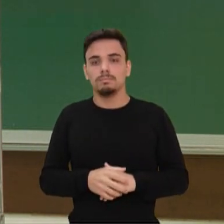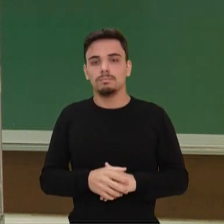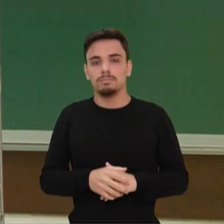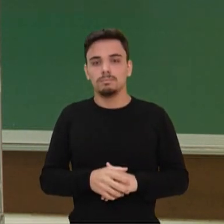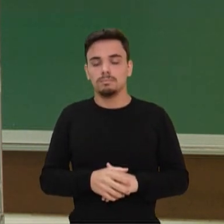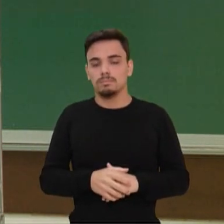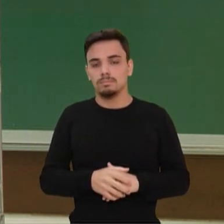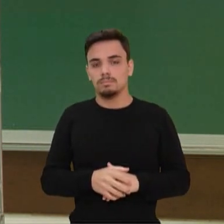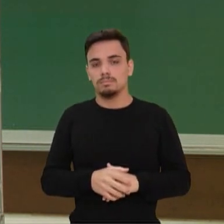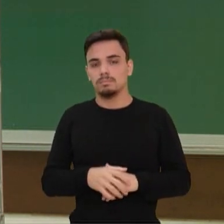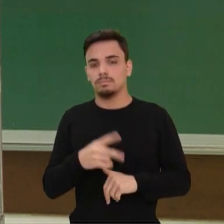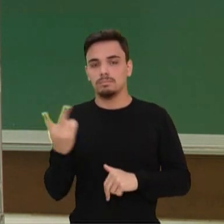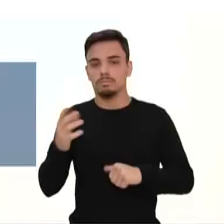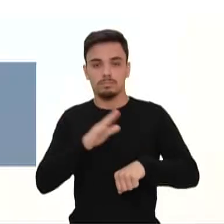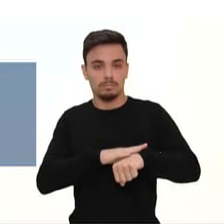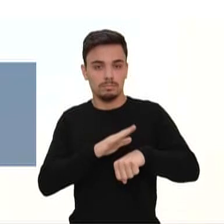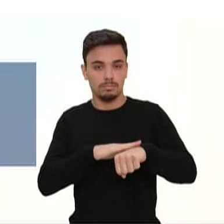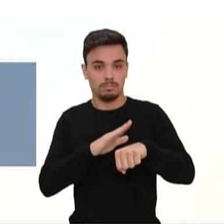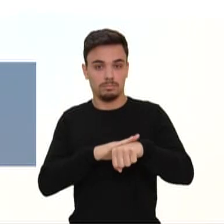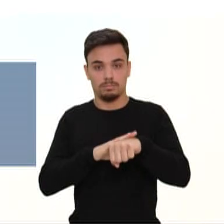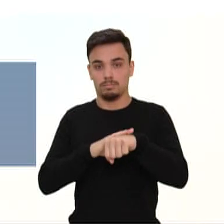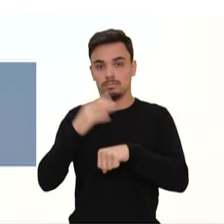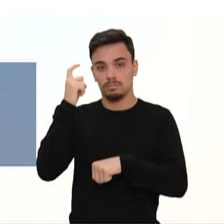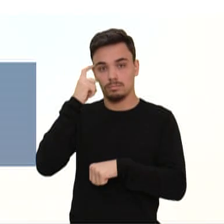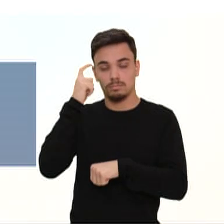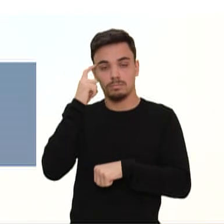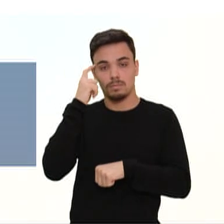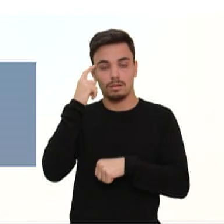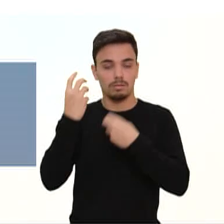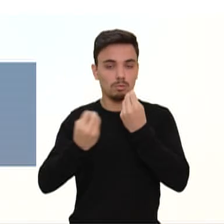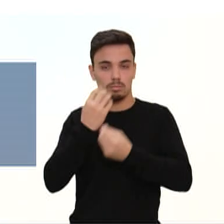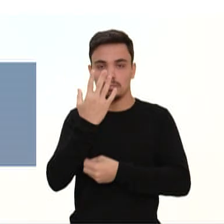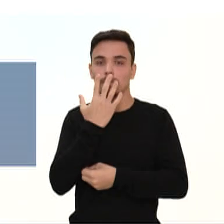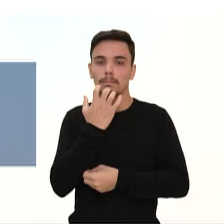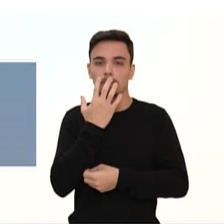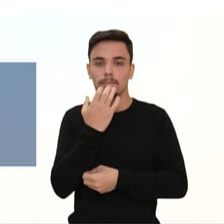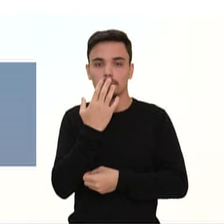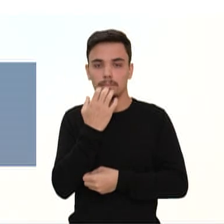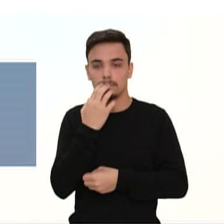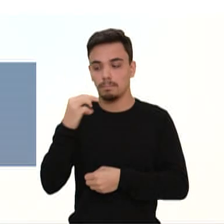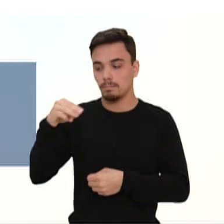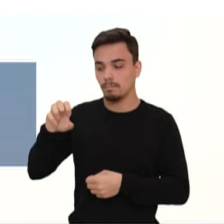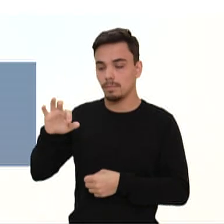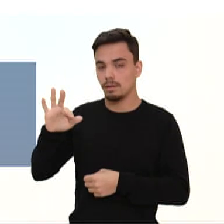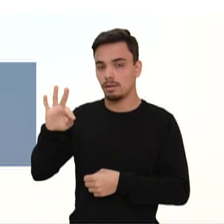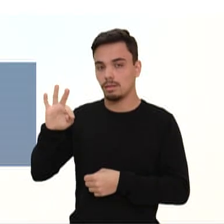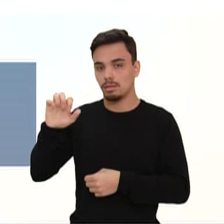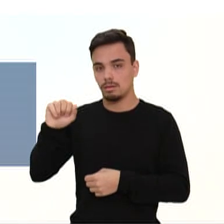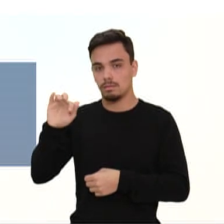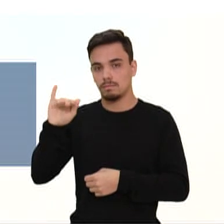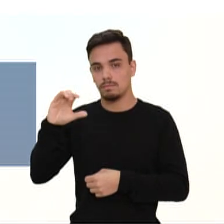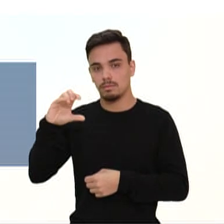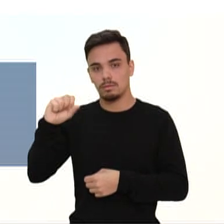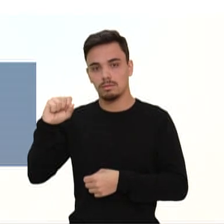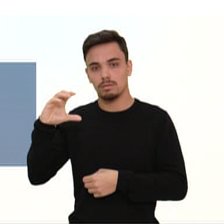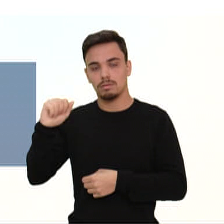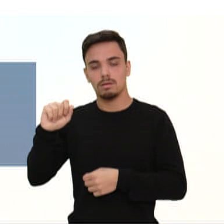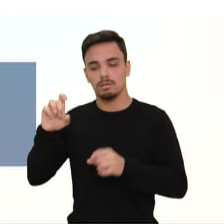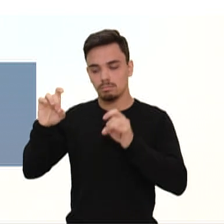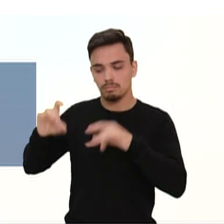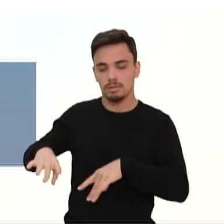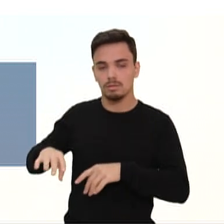Num segundo momento do pensamento de Nietzsche, a metafísica é abandonada. Então vejamos ali o